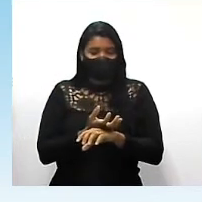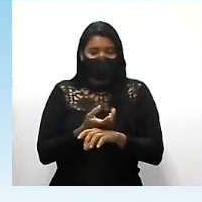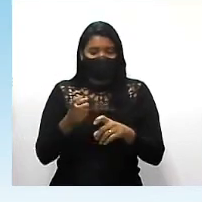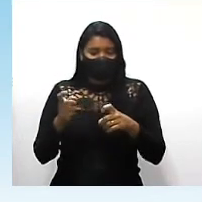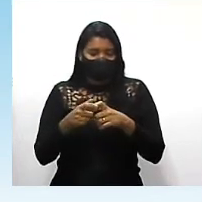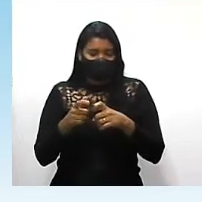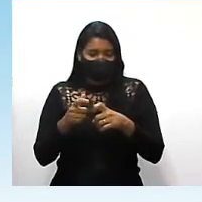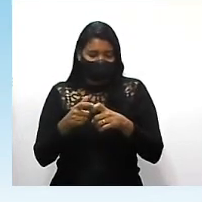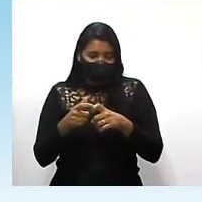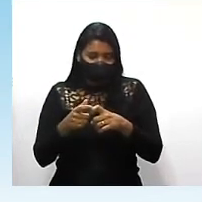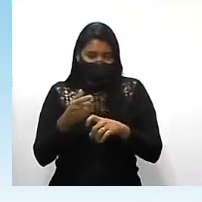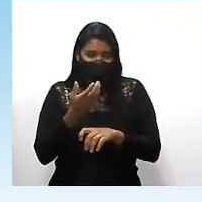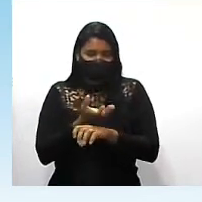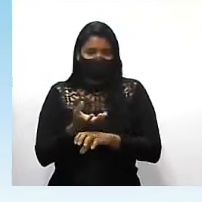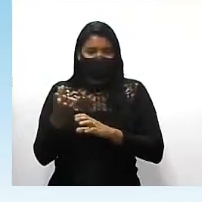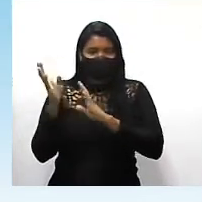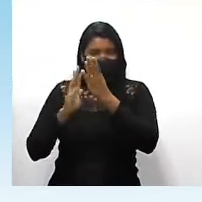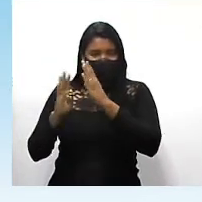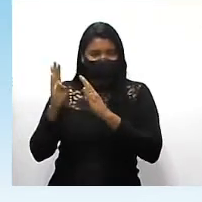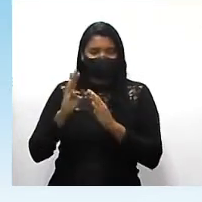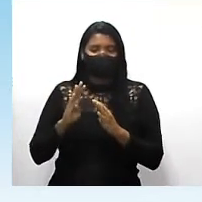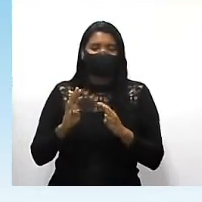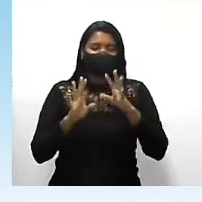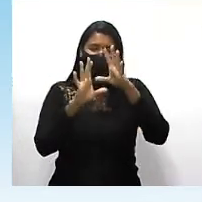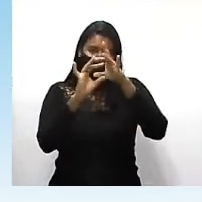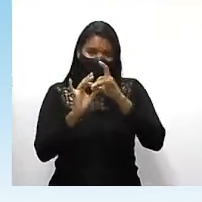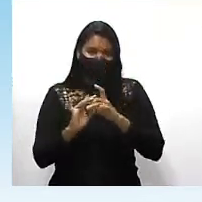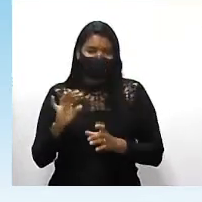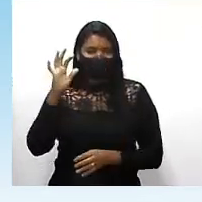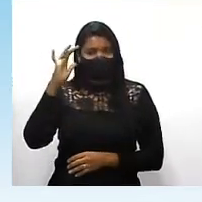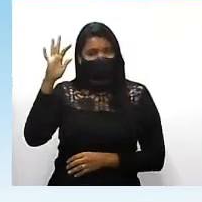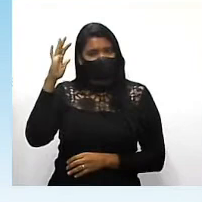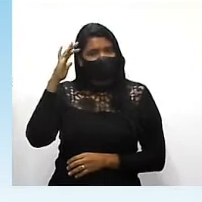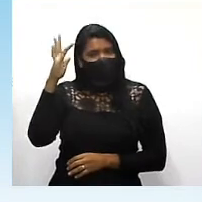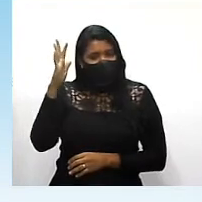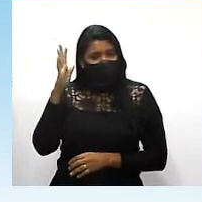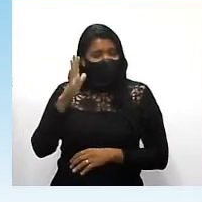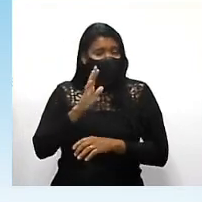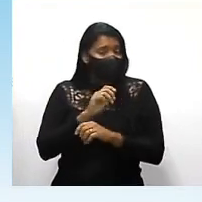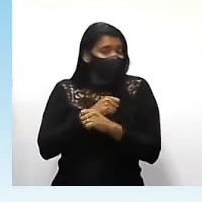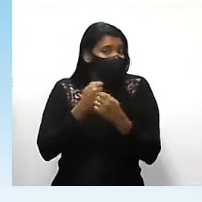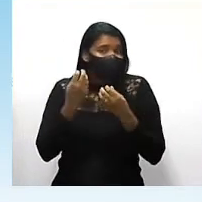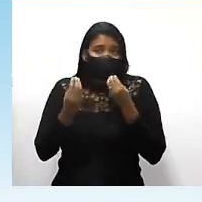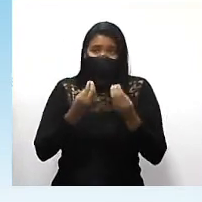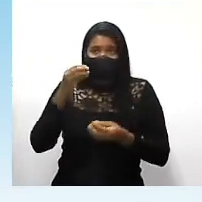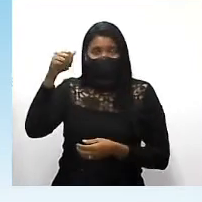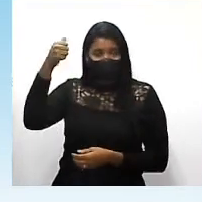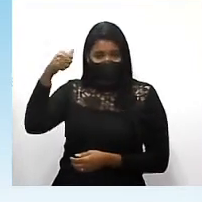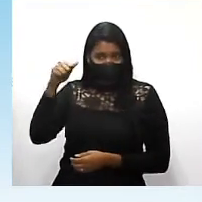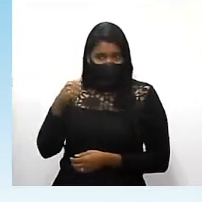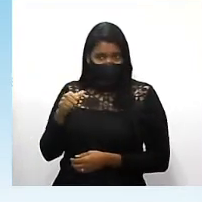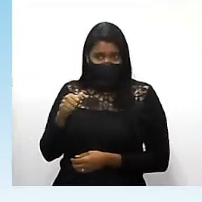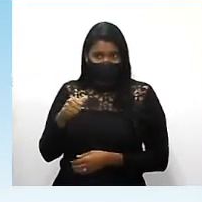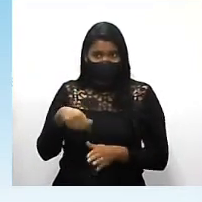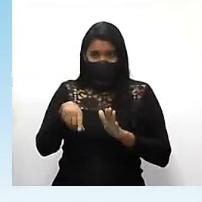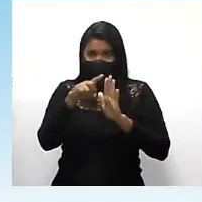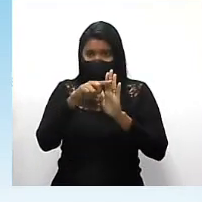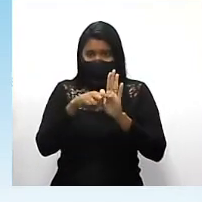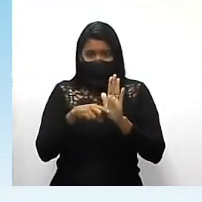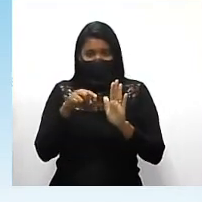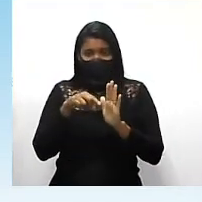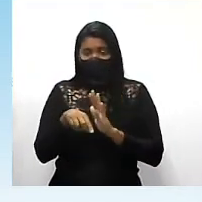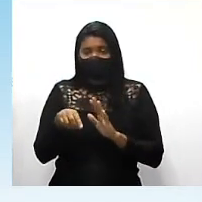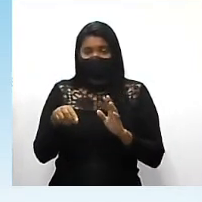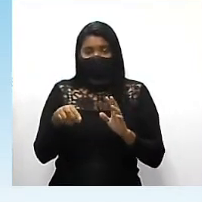E também na filosofia, e no contexto filosófico, é impossível analisar essas questões sem um olhar